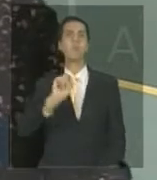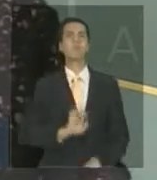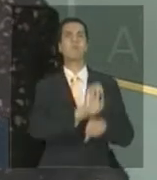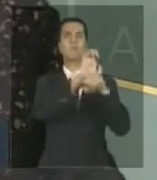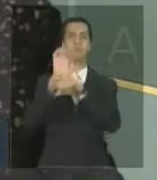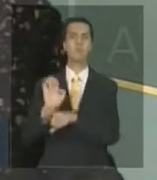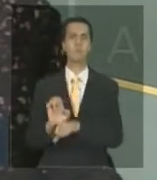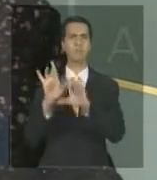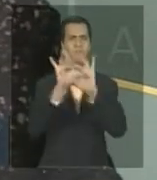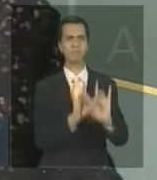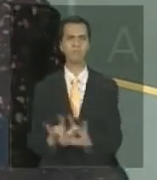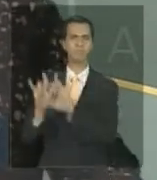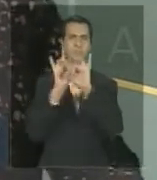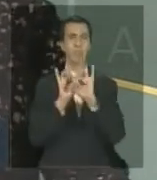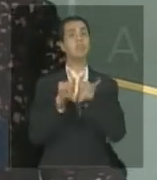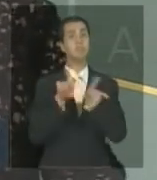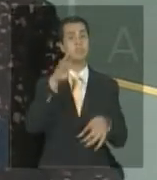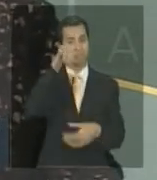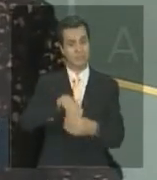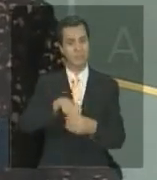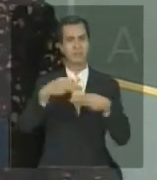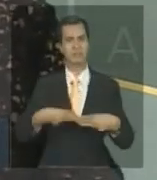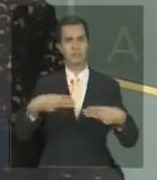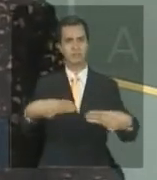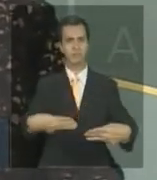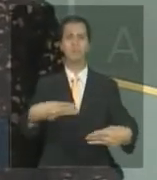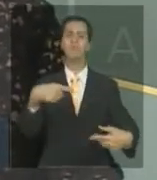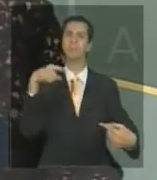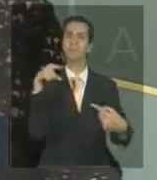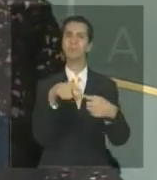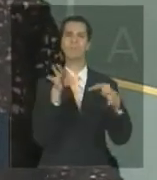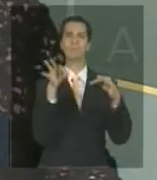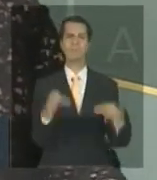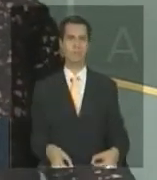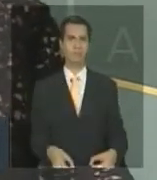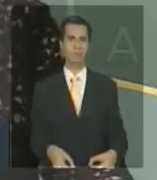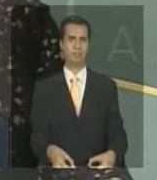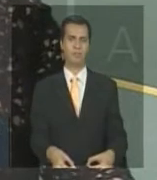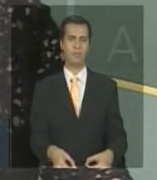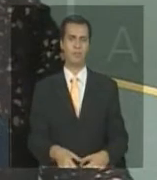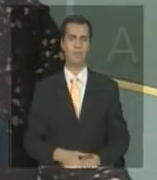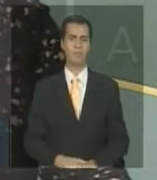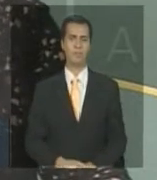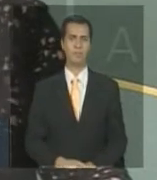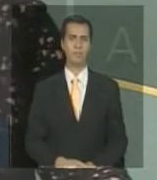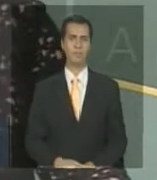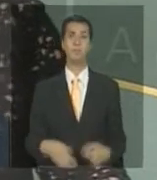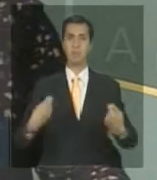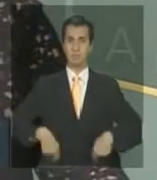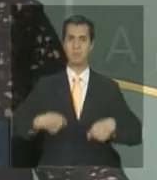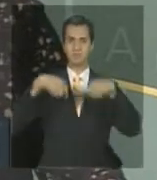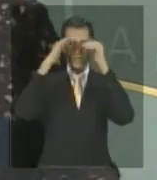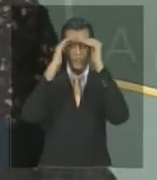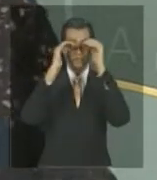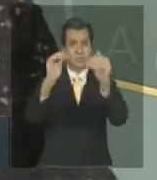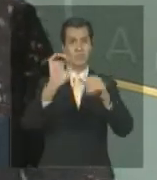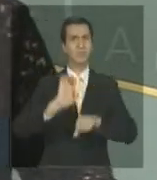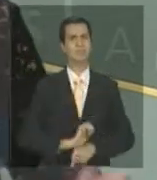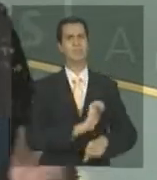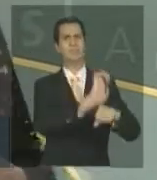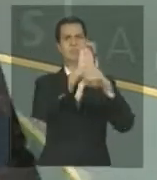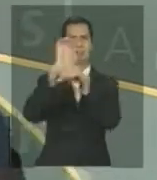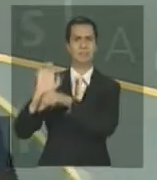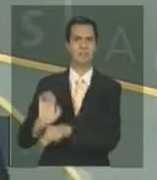presente, contínua, sistemática. Sem respeitar a federação, não é